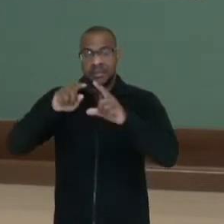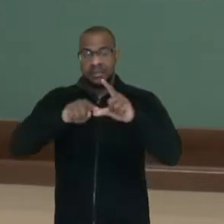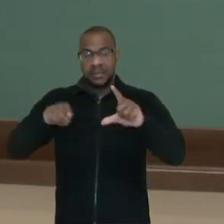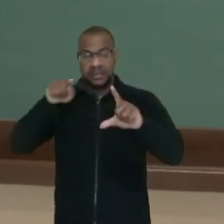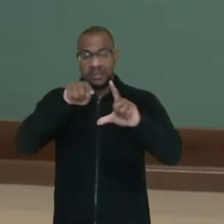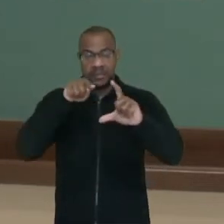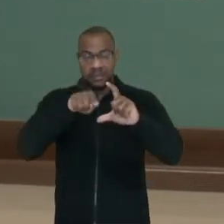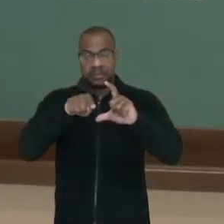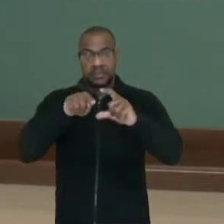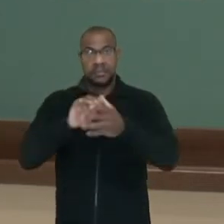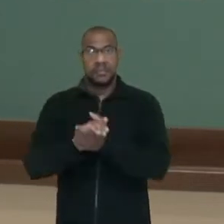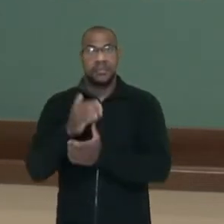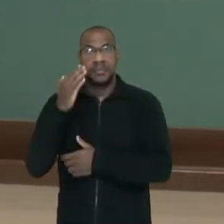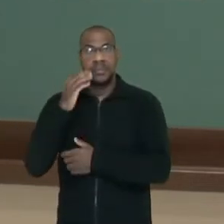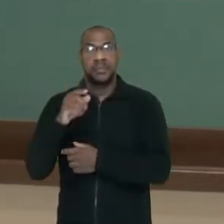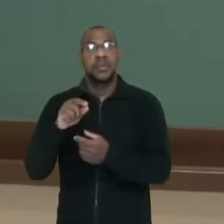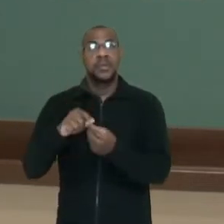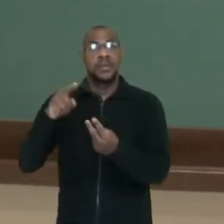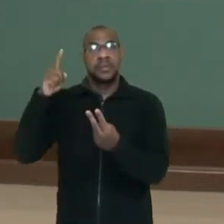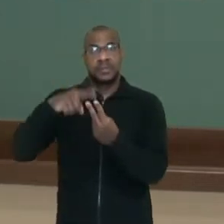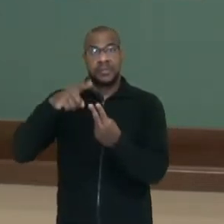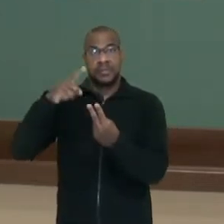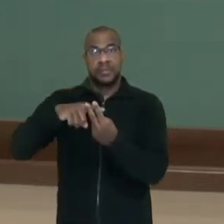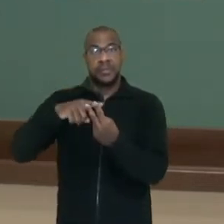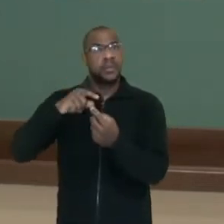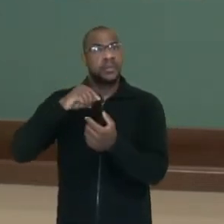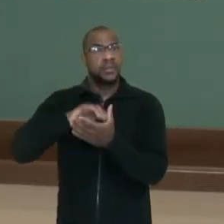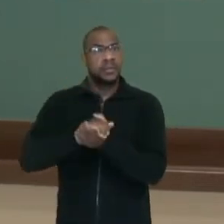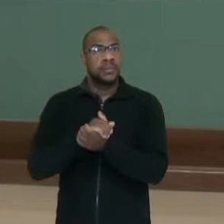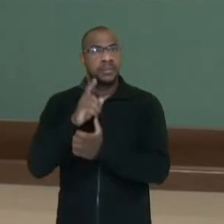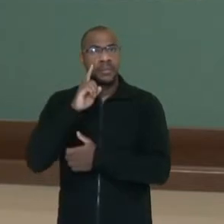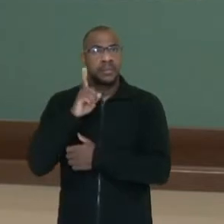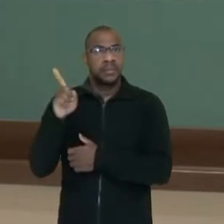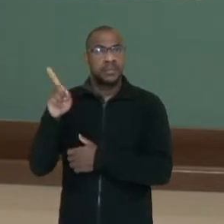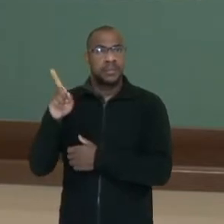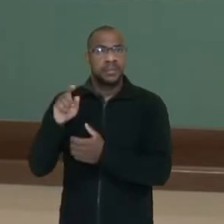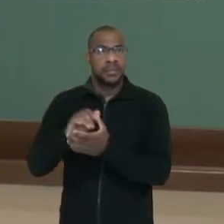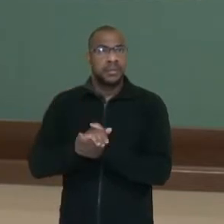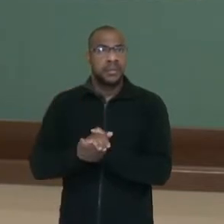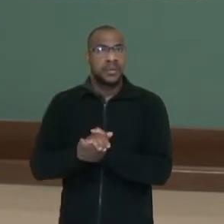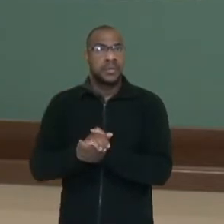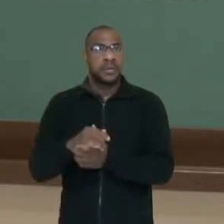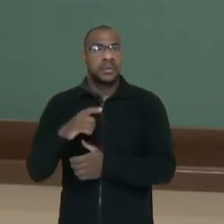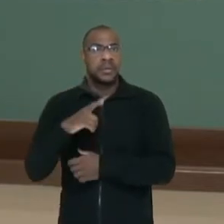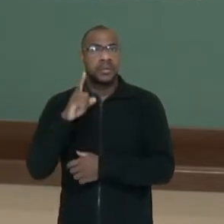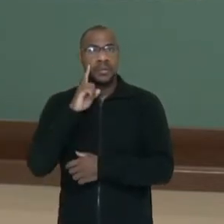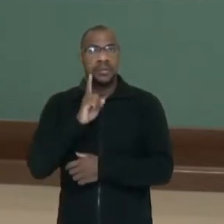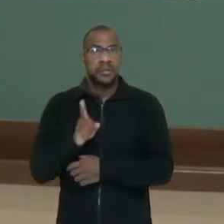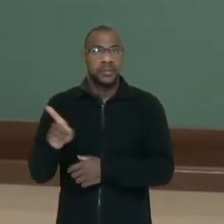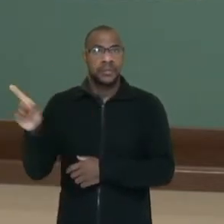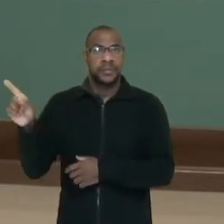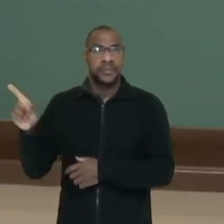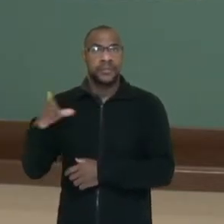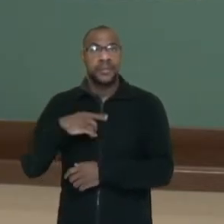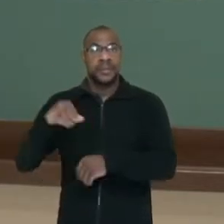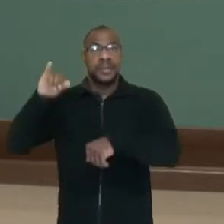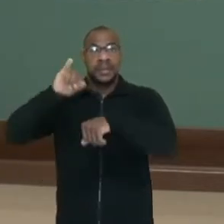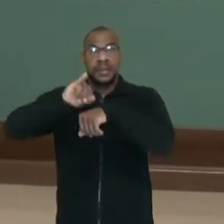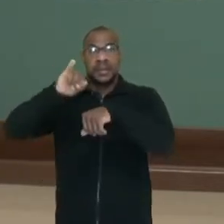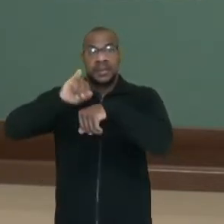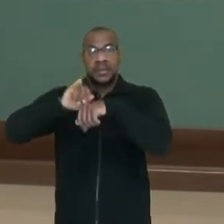alfa é a letrinha alfa, é diferente o jeito da escrita dela, não é bem um A. cujo vértice está no centro